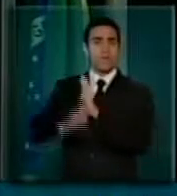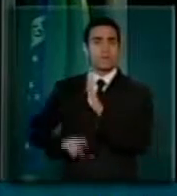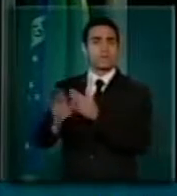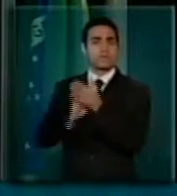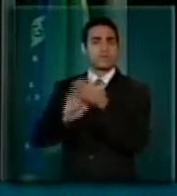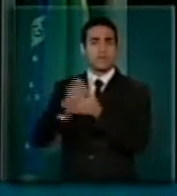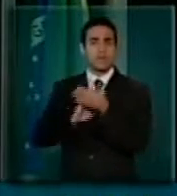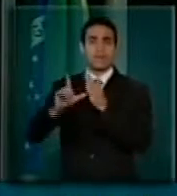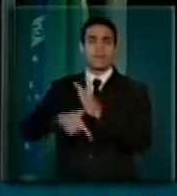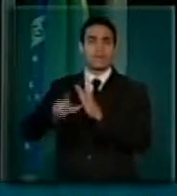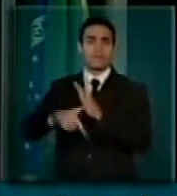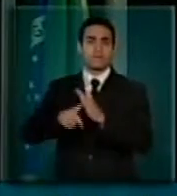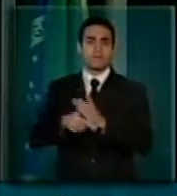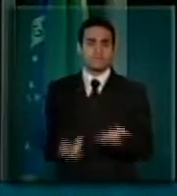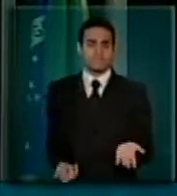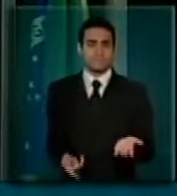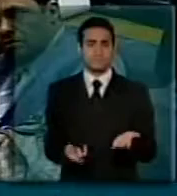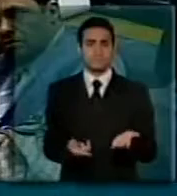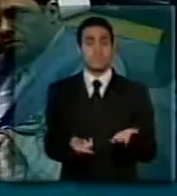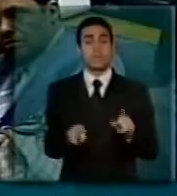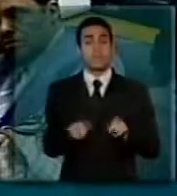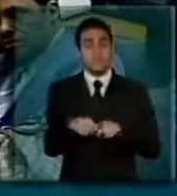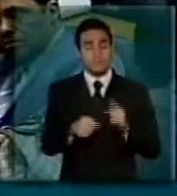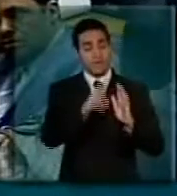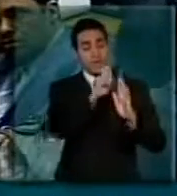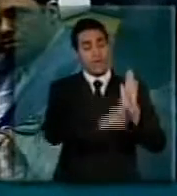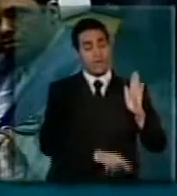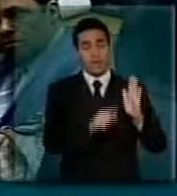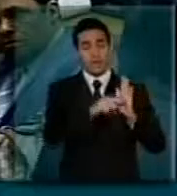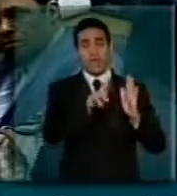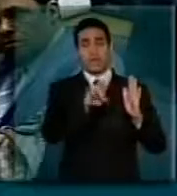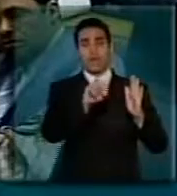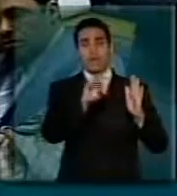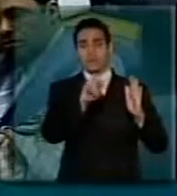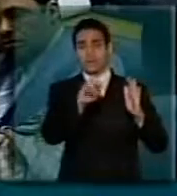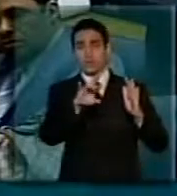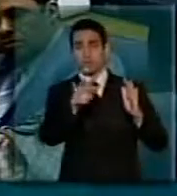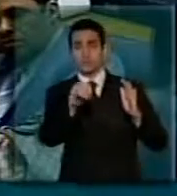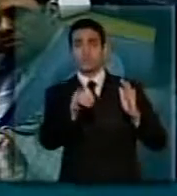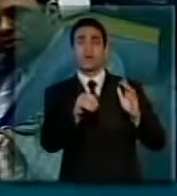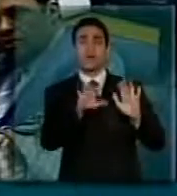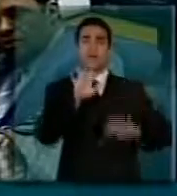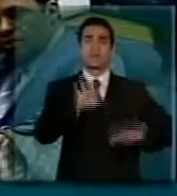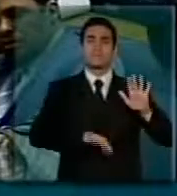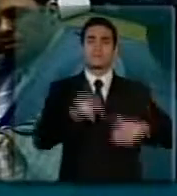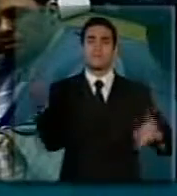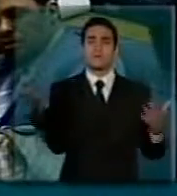se diga, relatórios que muitas vezes estavam sendo